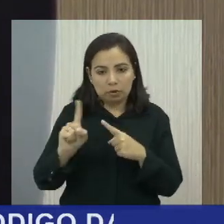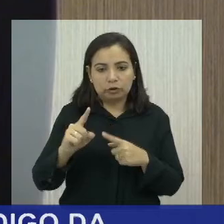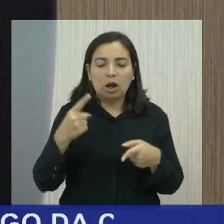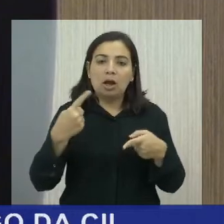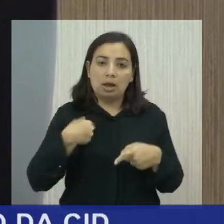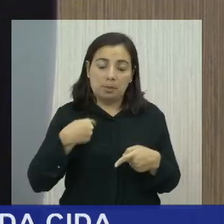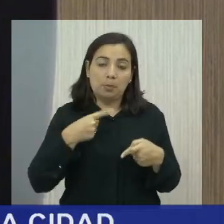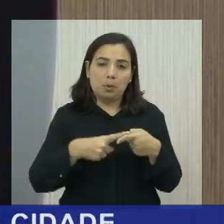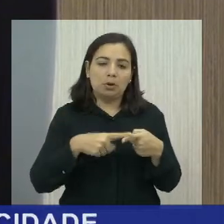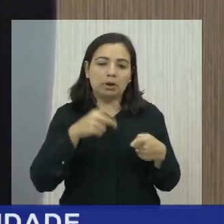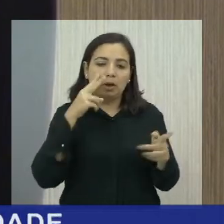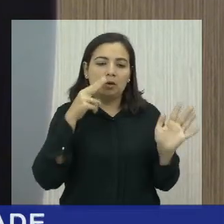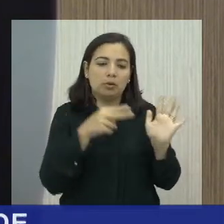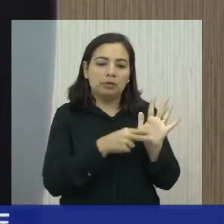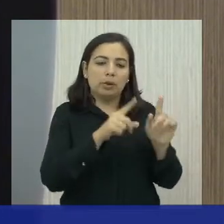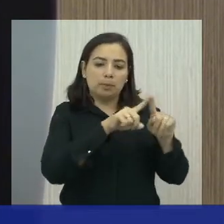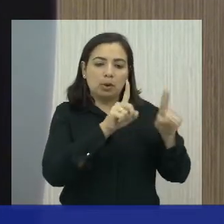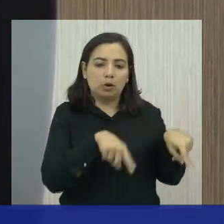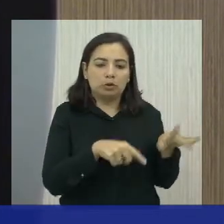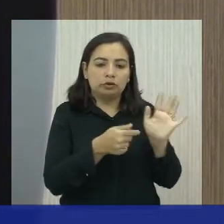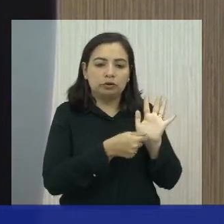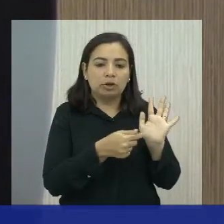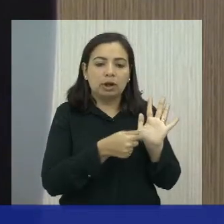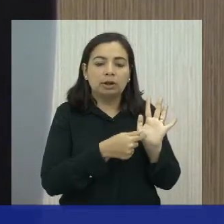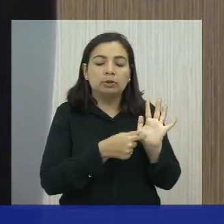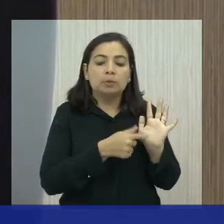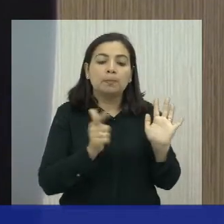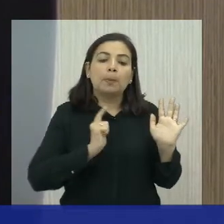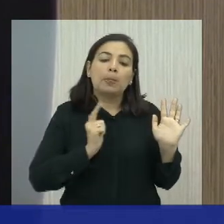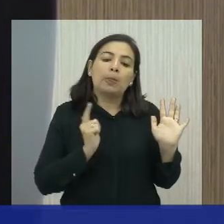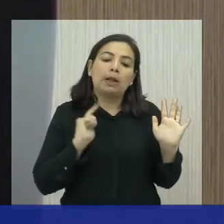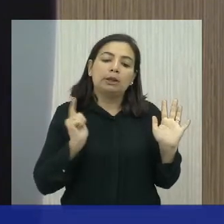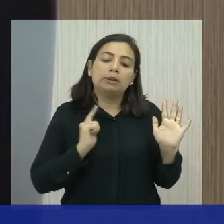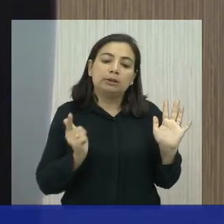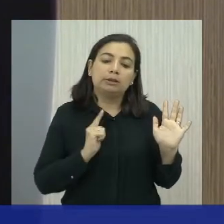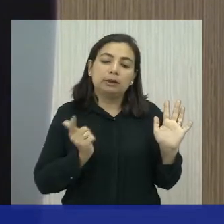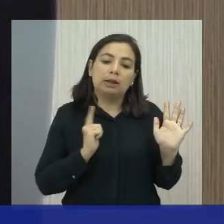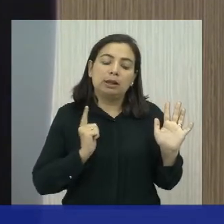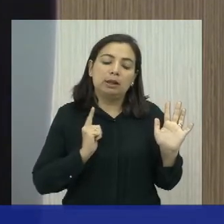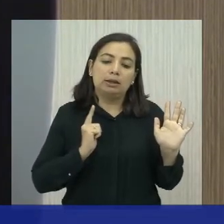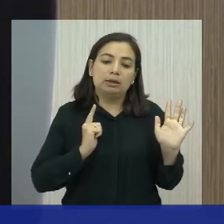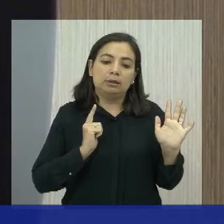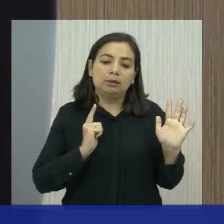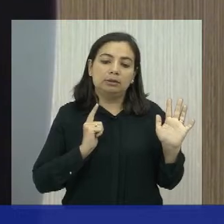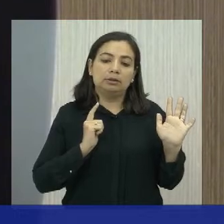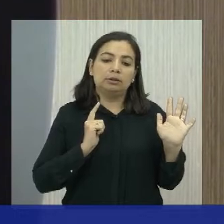no projeto previsão de